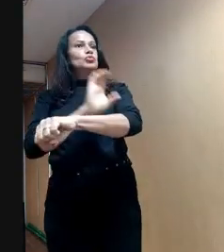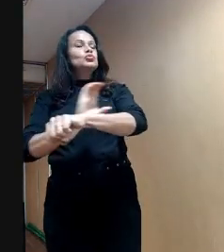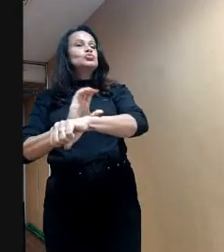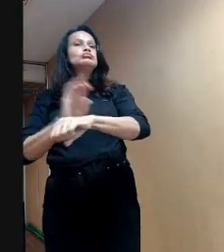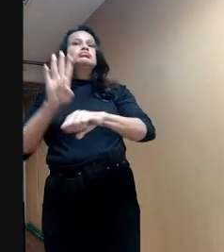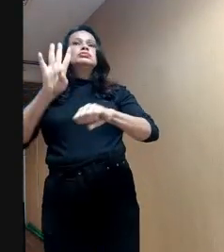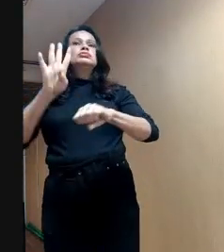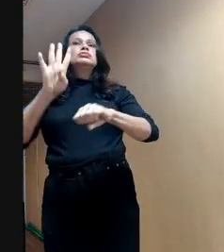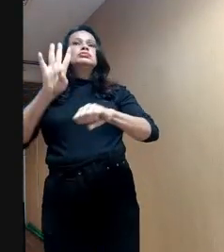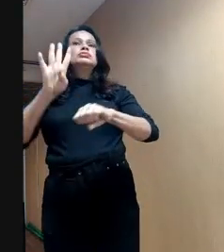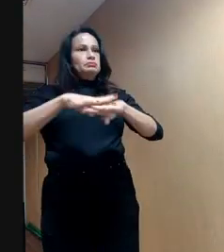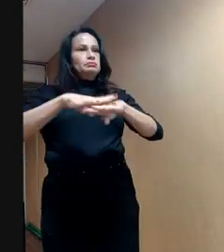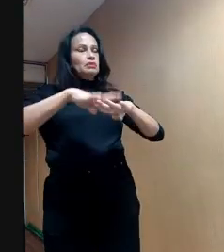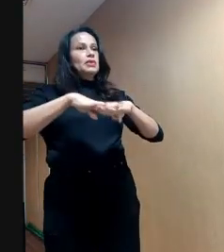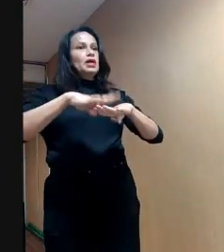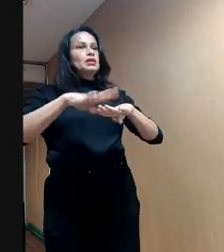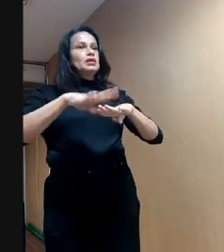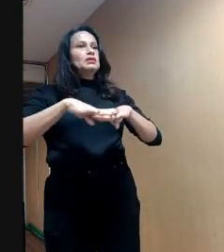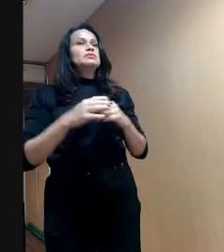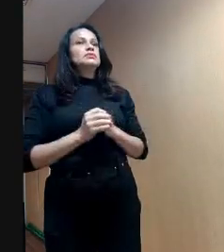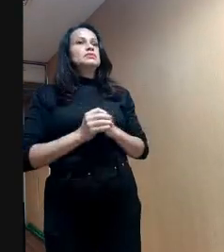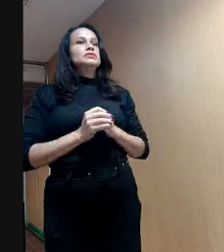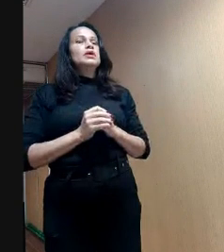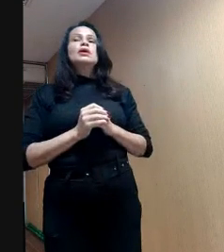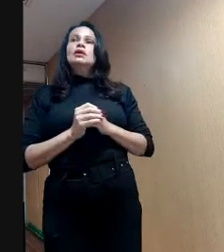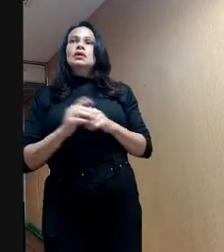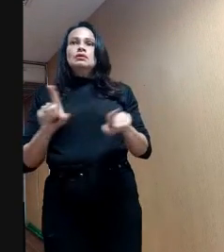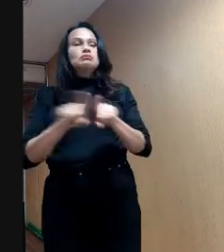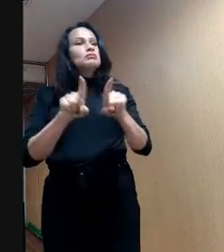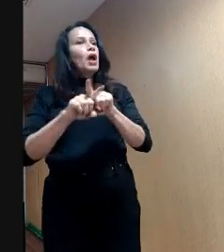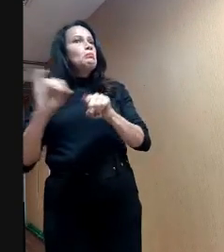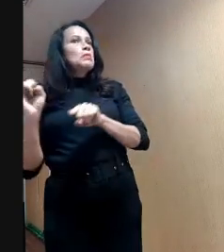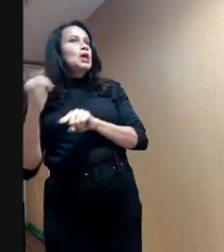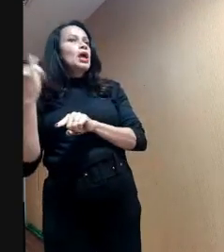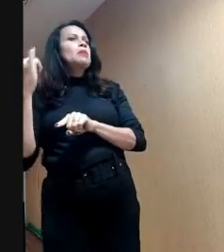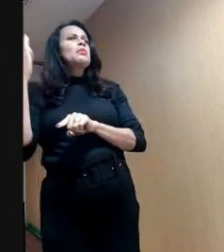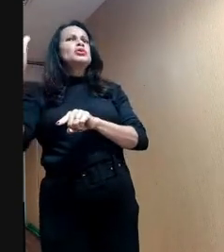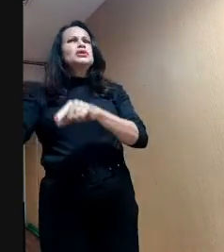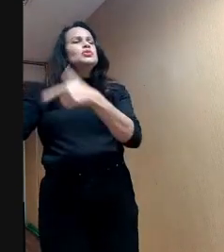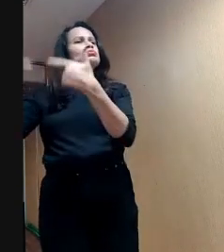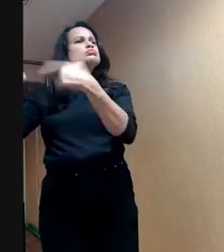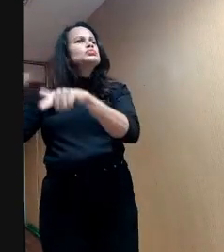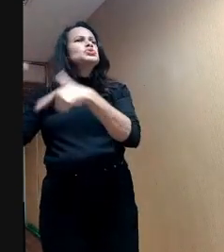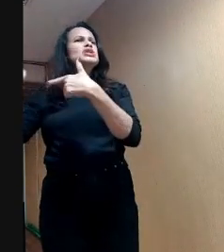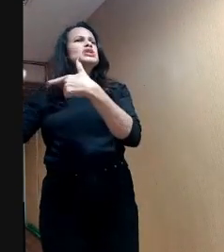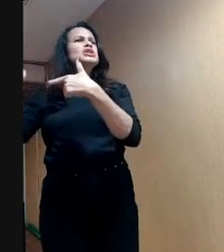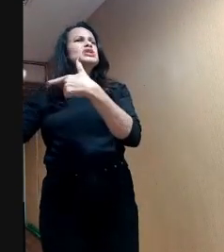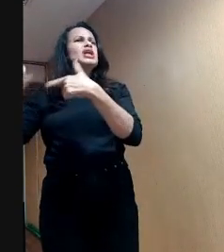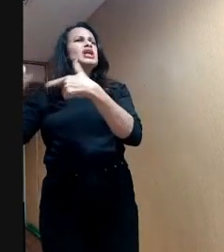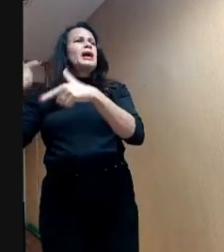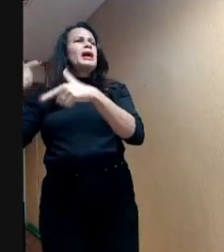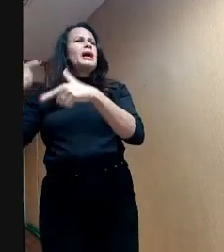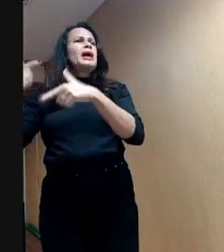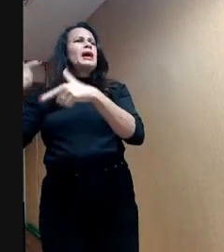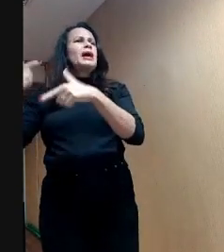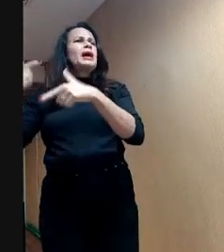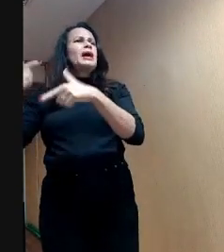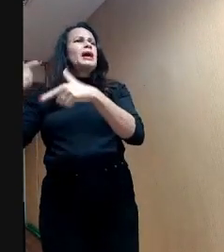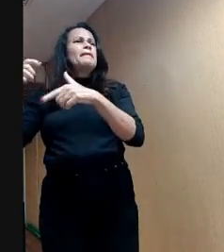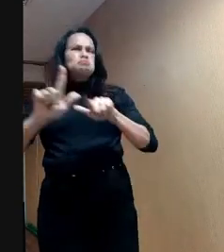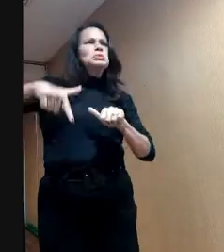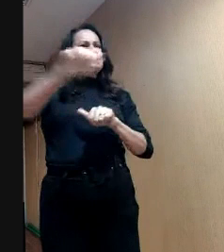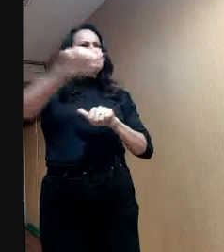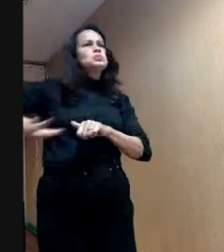como sendo por demais importante, todo um trabalho de luta, todo um trabalho no campo político, também para